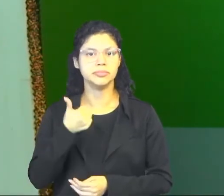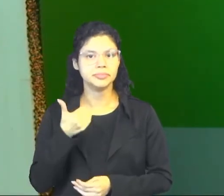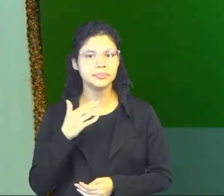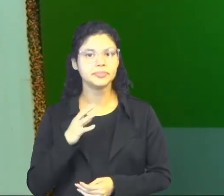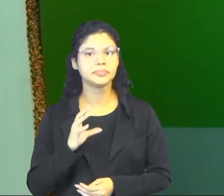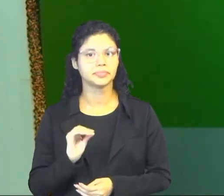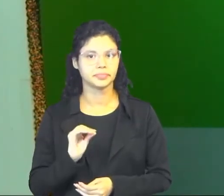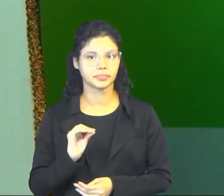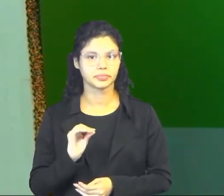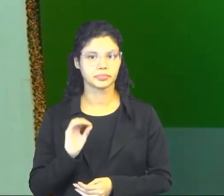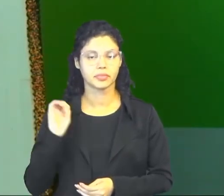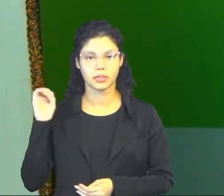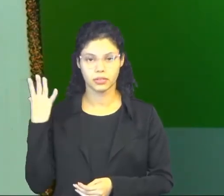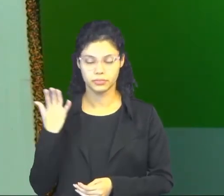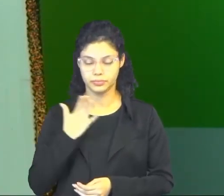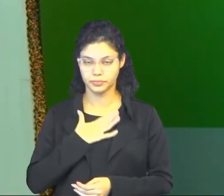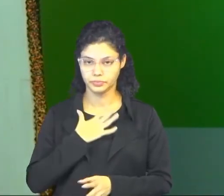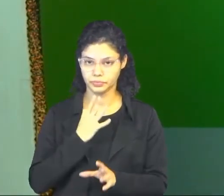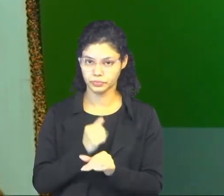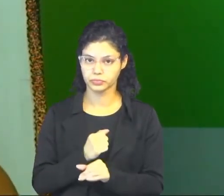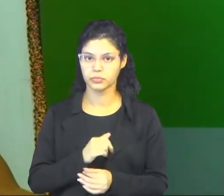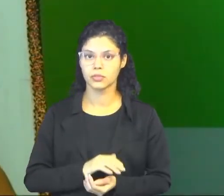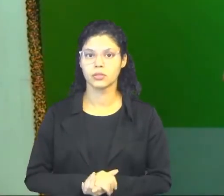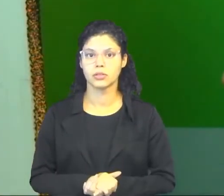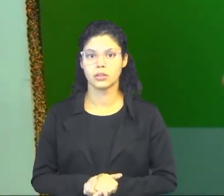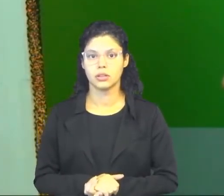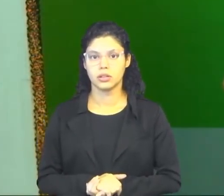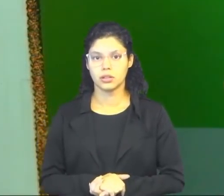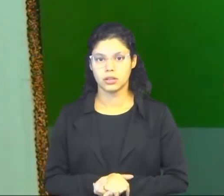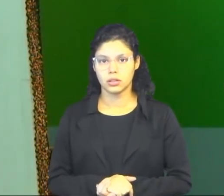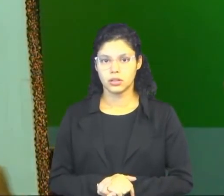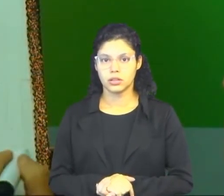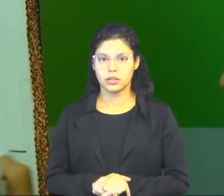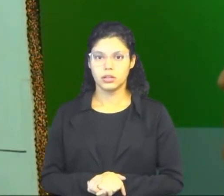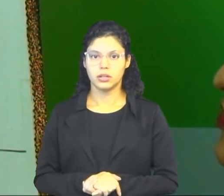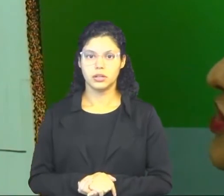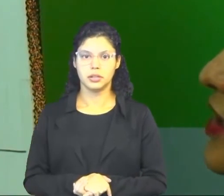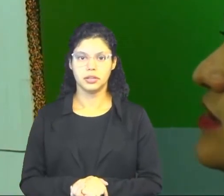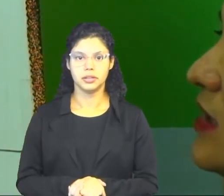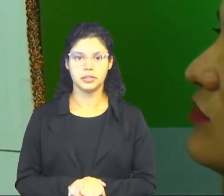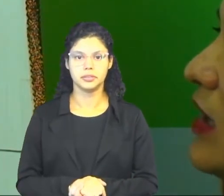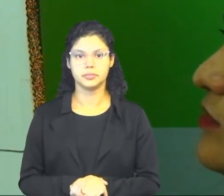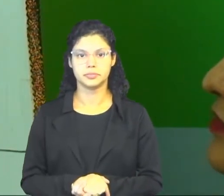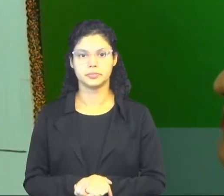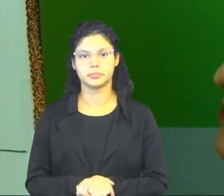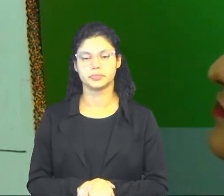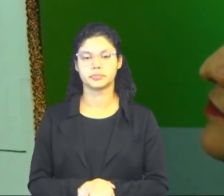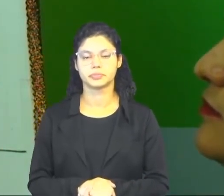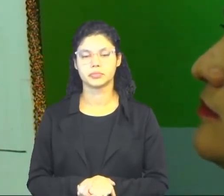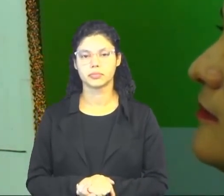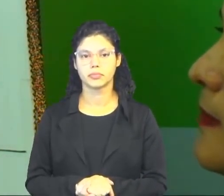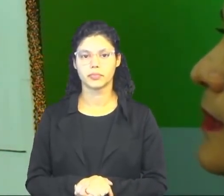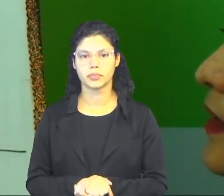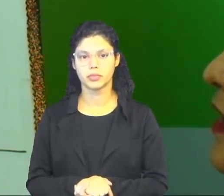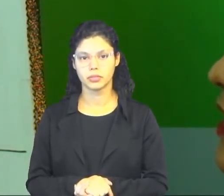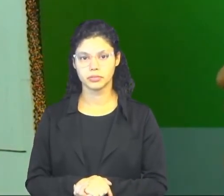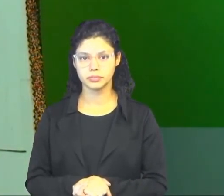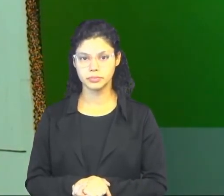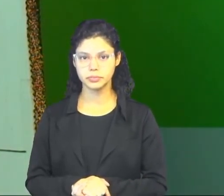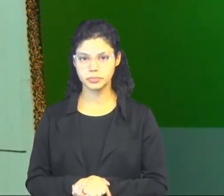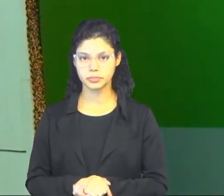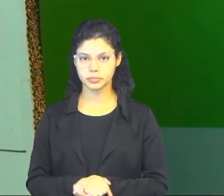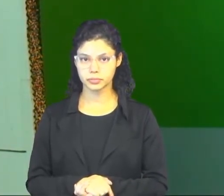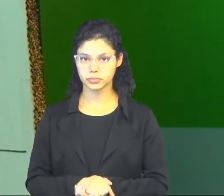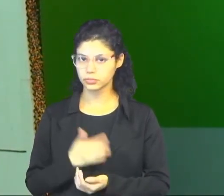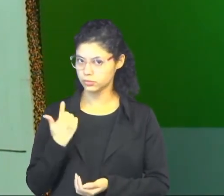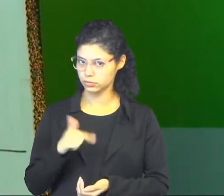Olha só o que aconteceu na minha adição aqui, ó. Deixa eu só passar um tracinho, você não se confundir com a que tá do lado, ó. Aqui eu